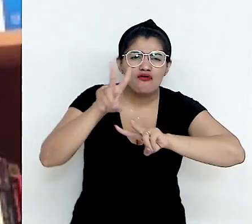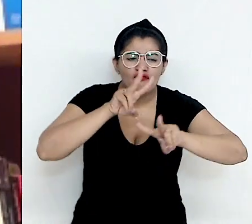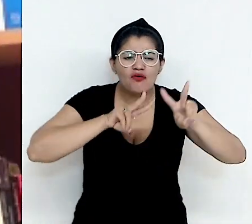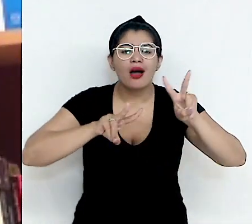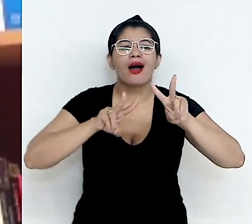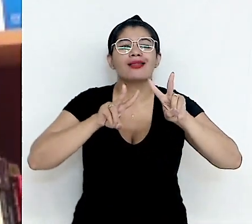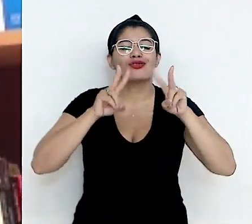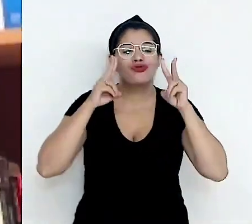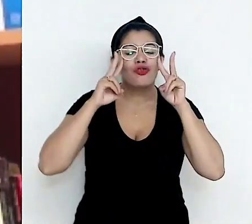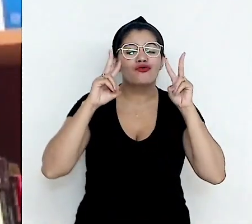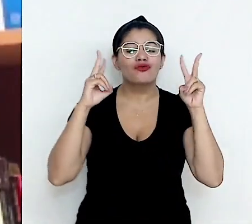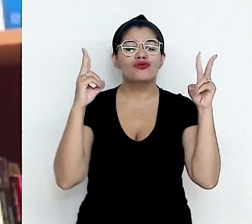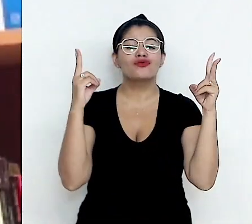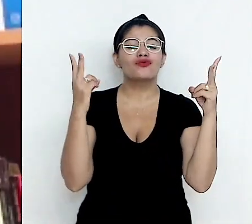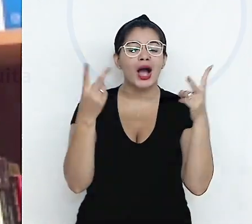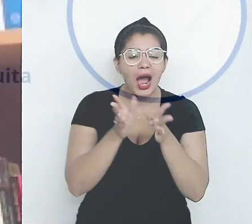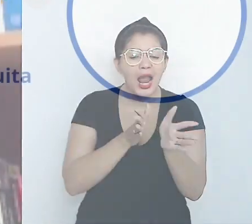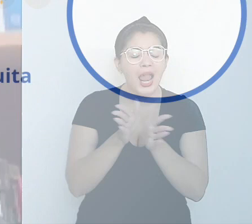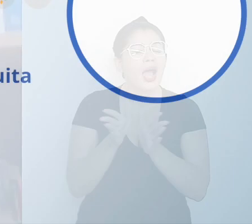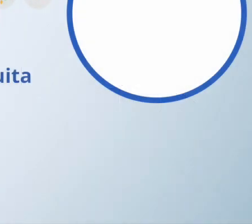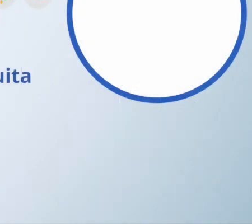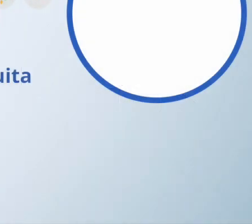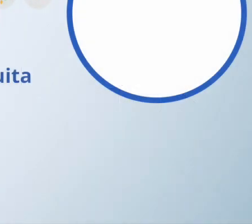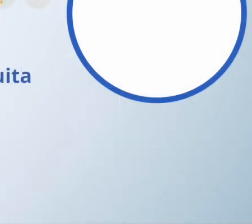sobre a situação do relacionamento bilateral